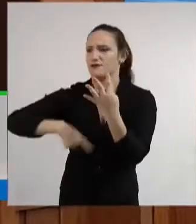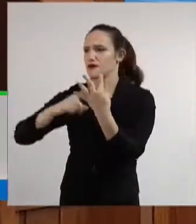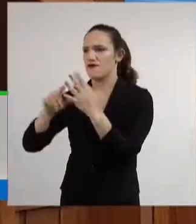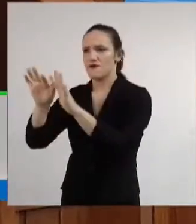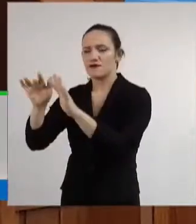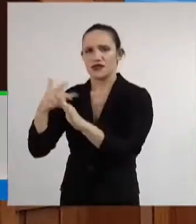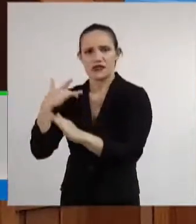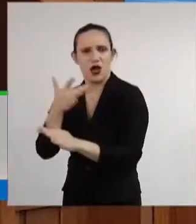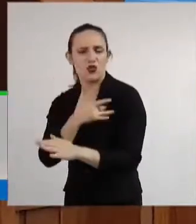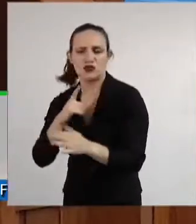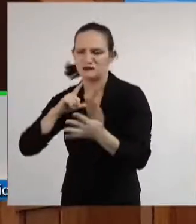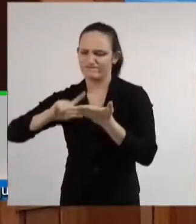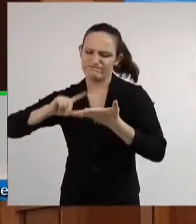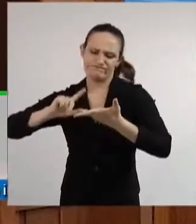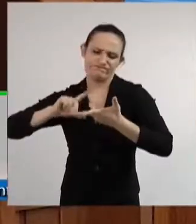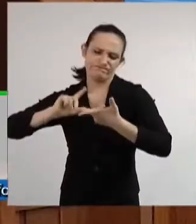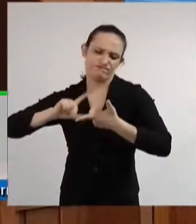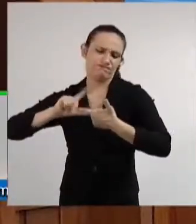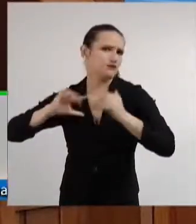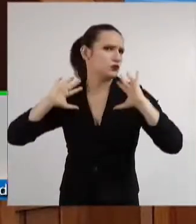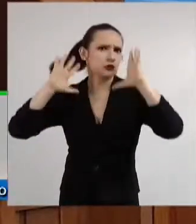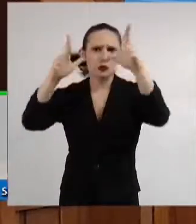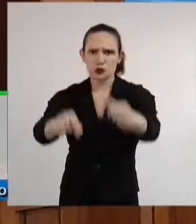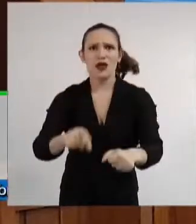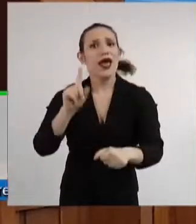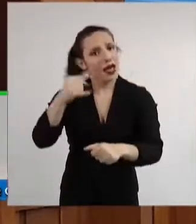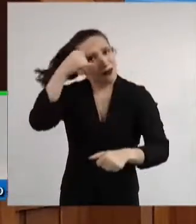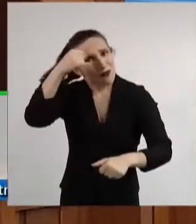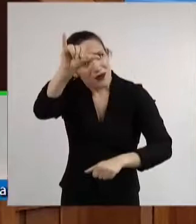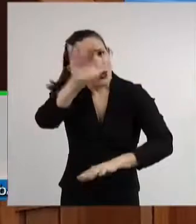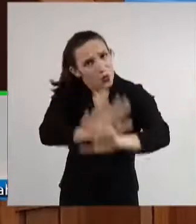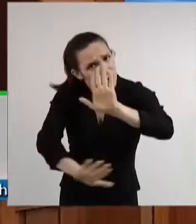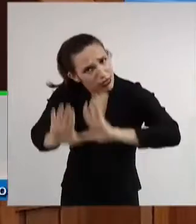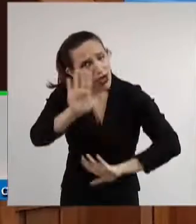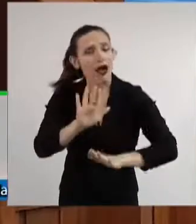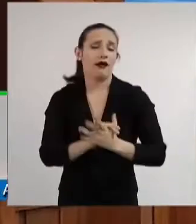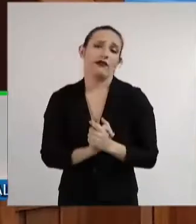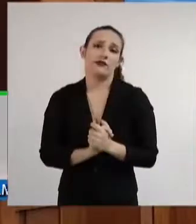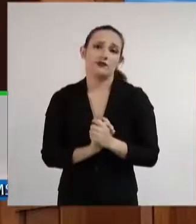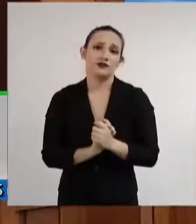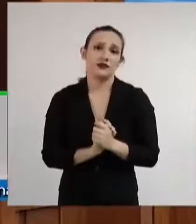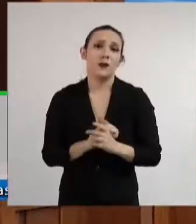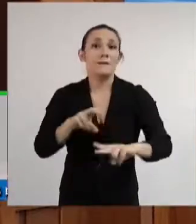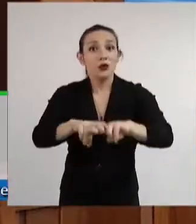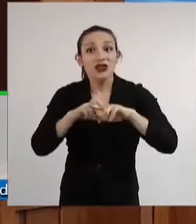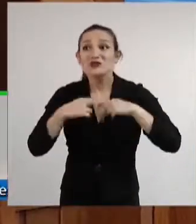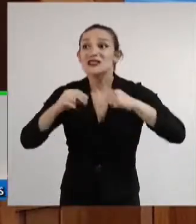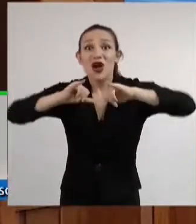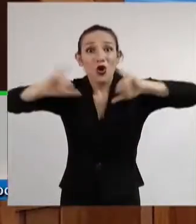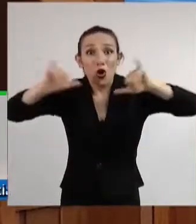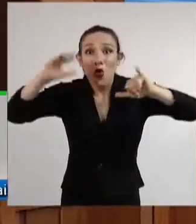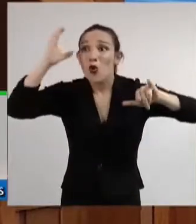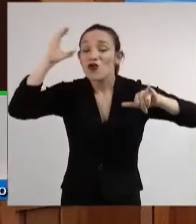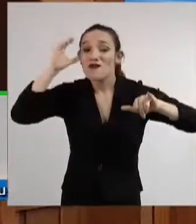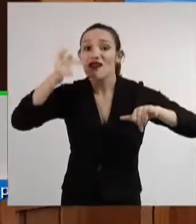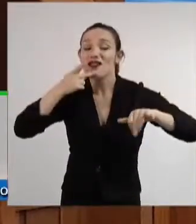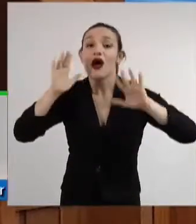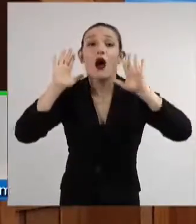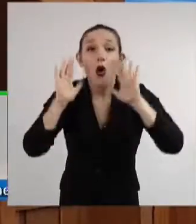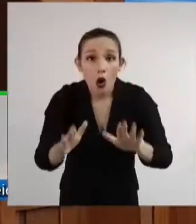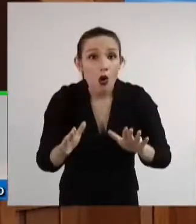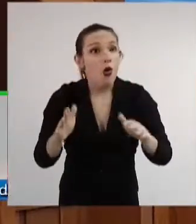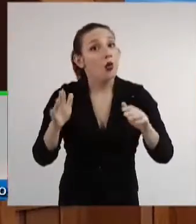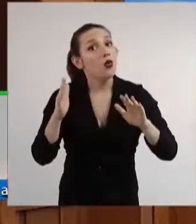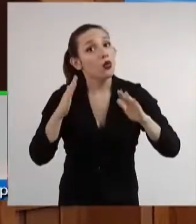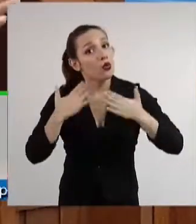saúde, em todas as áreas a prevenção era importante. E aí, você conscientizar um cidadão já com